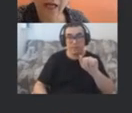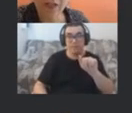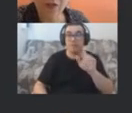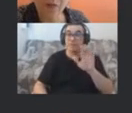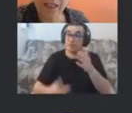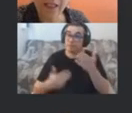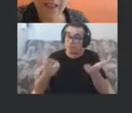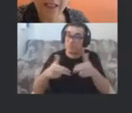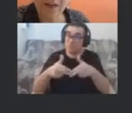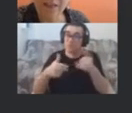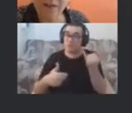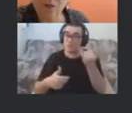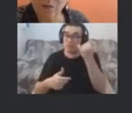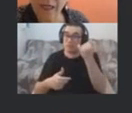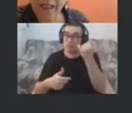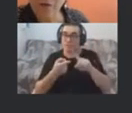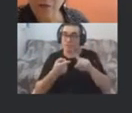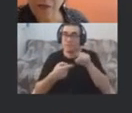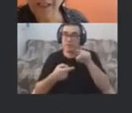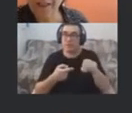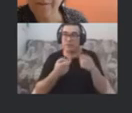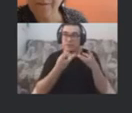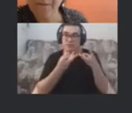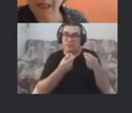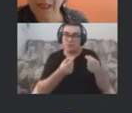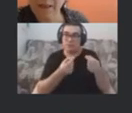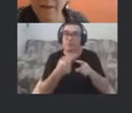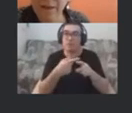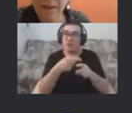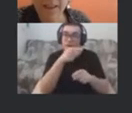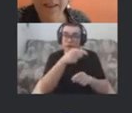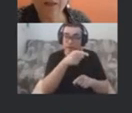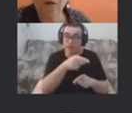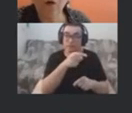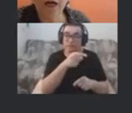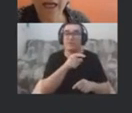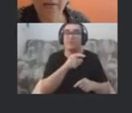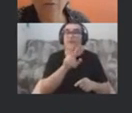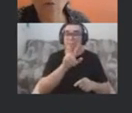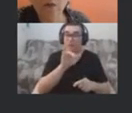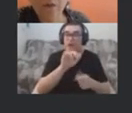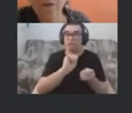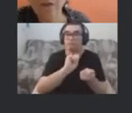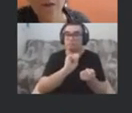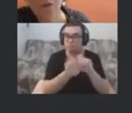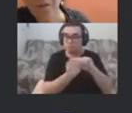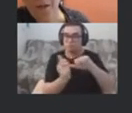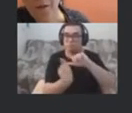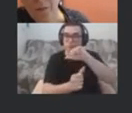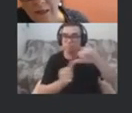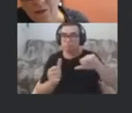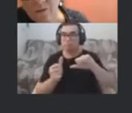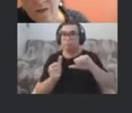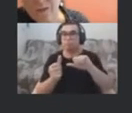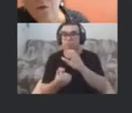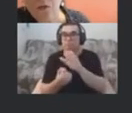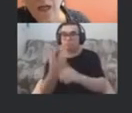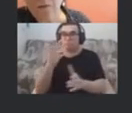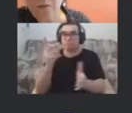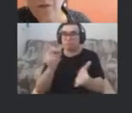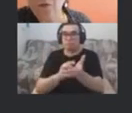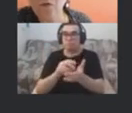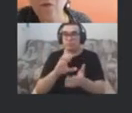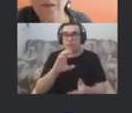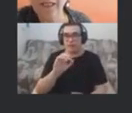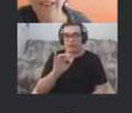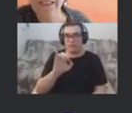no chocolate, porque ela vai se transformar em cafeína, tá? Então, é muito importante o primeiro passo, você